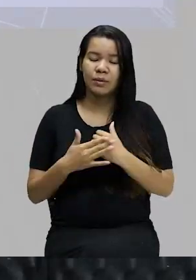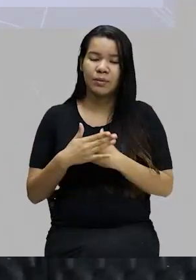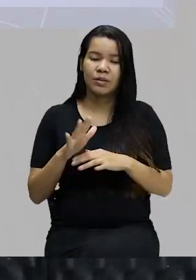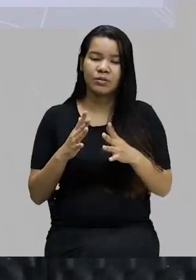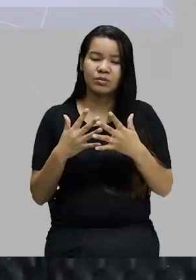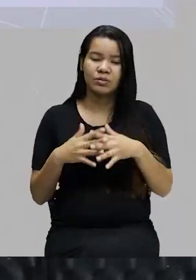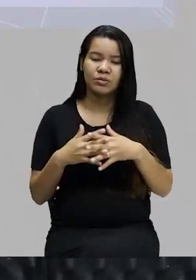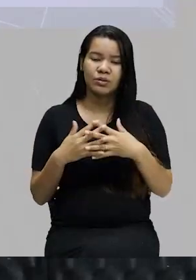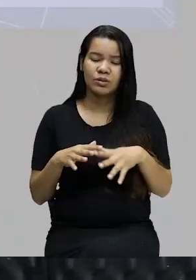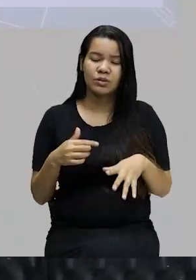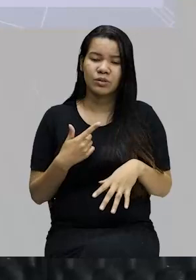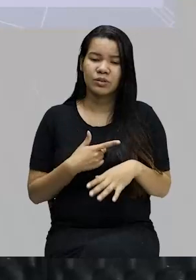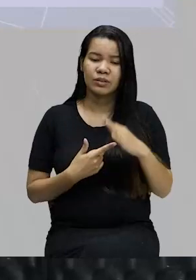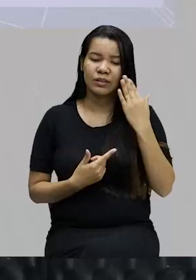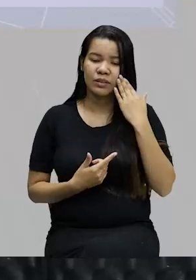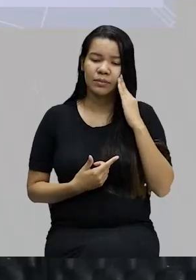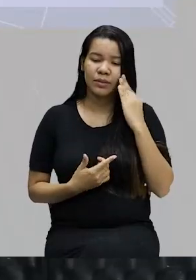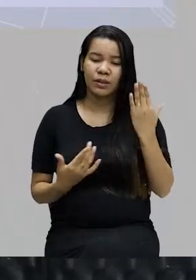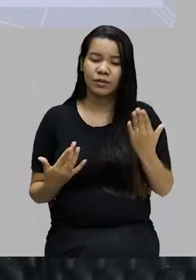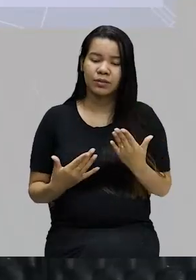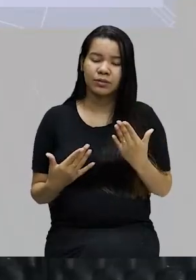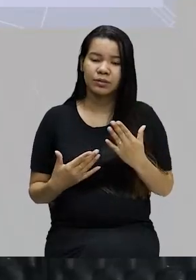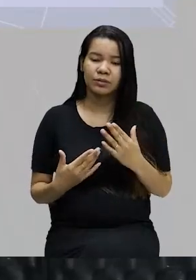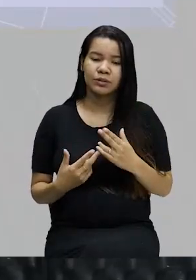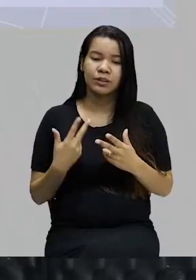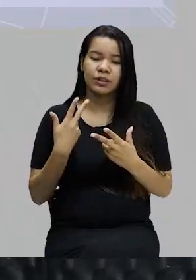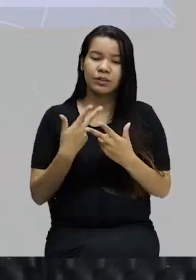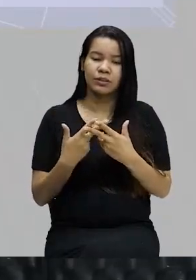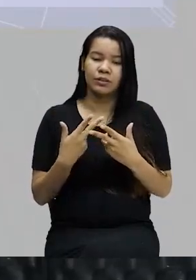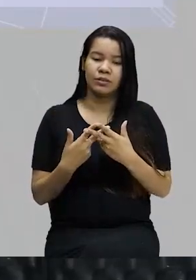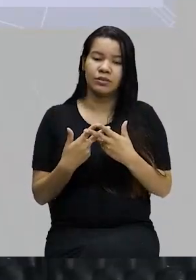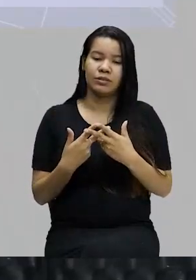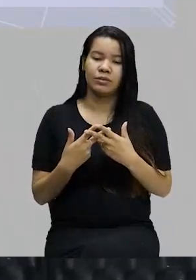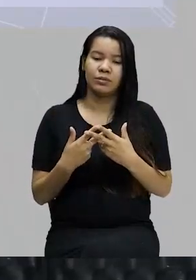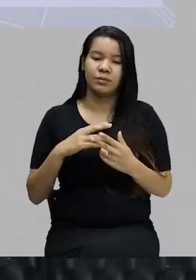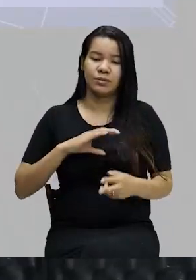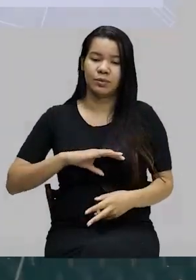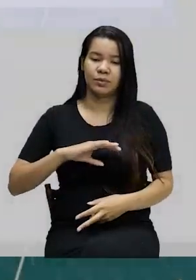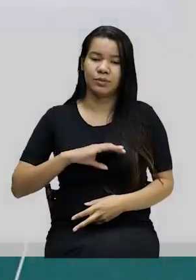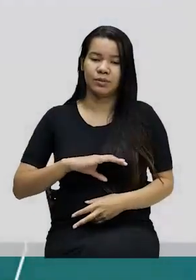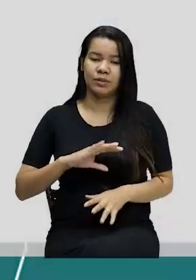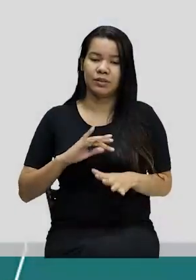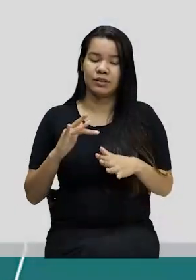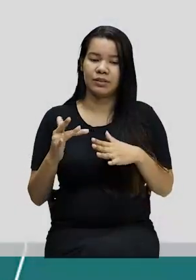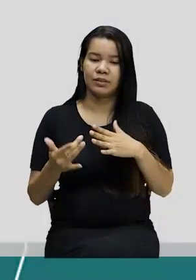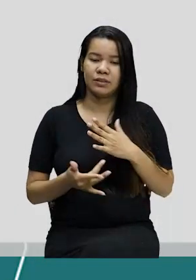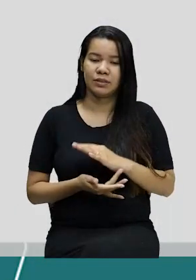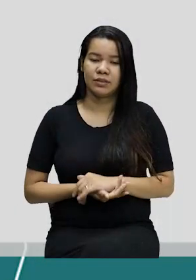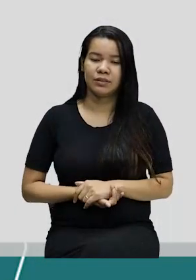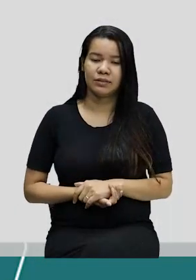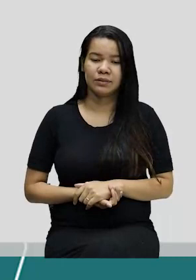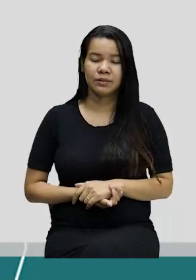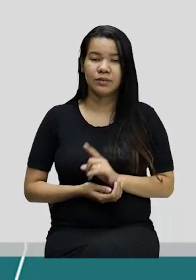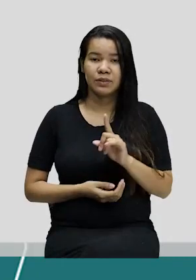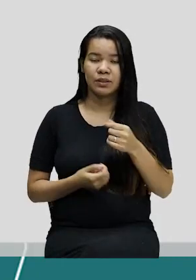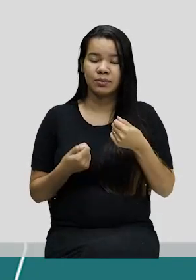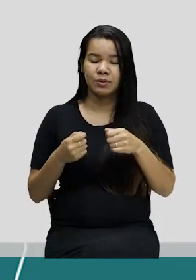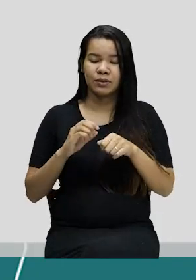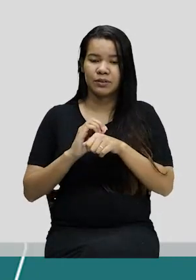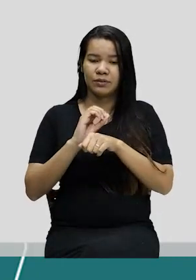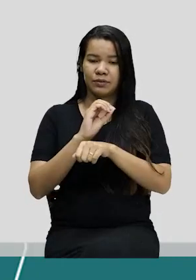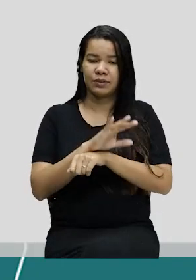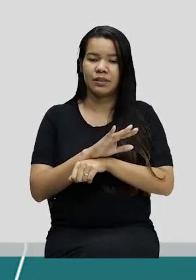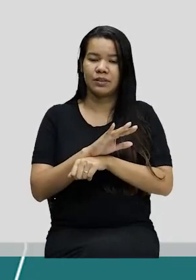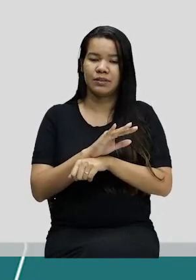compreender. Aqui agora o nosso Momento Português nas Redes. Se vocês quiserem participar do nosso Momento Português nas Redes, vocês podem mandar